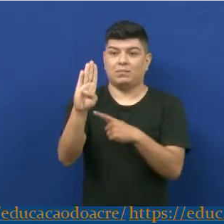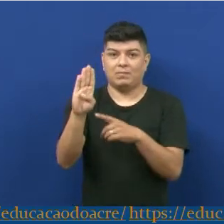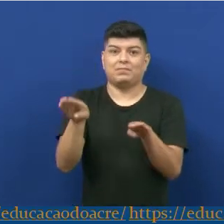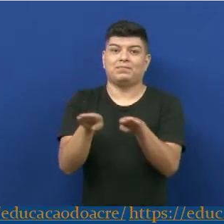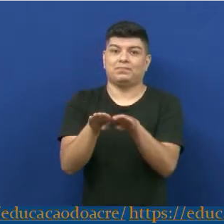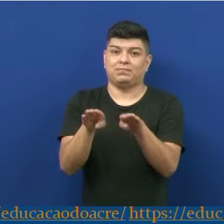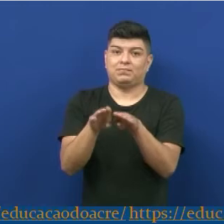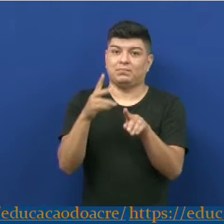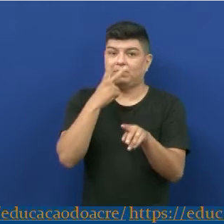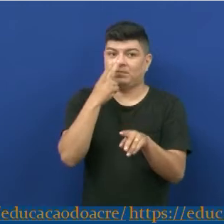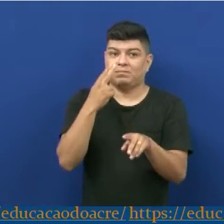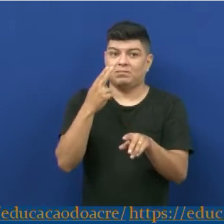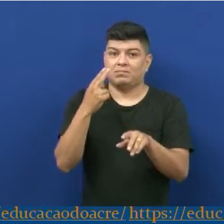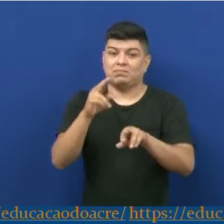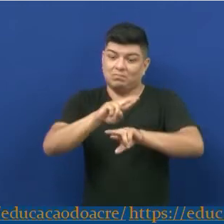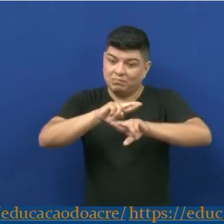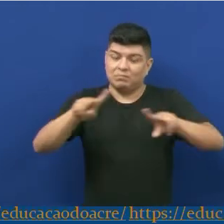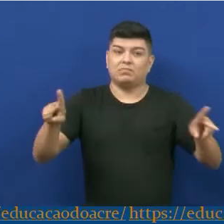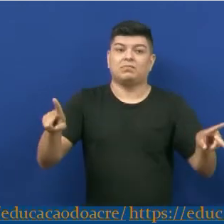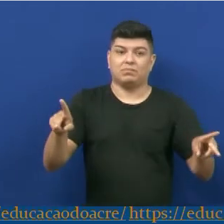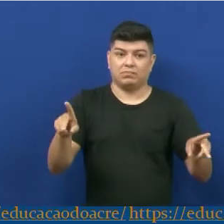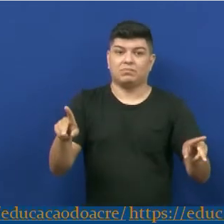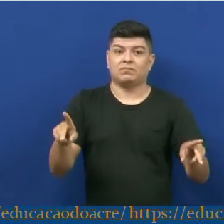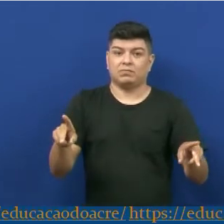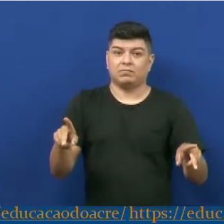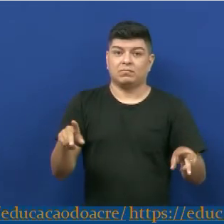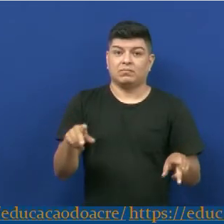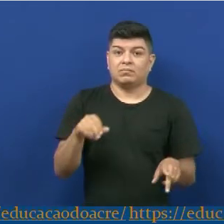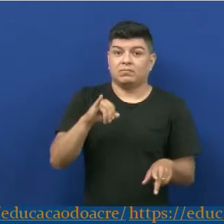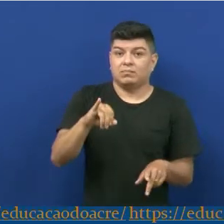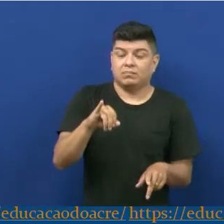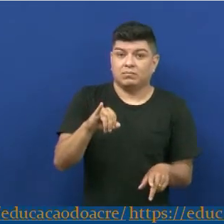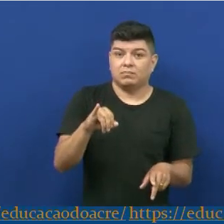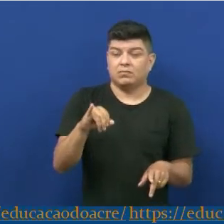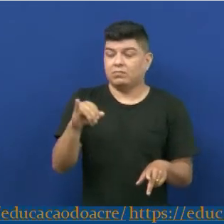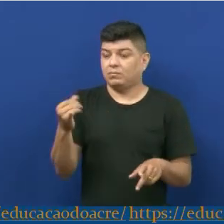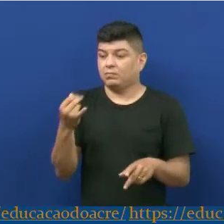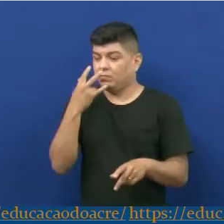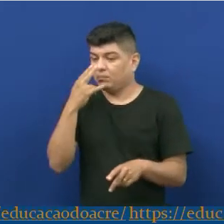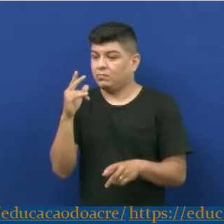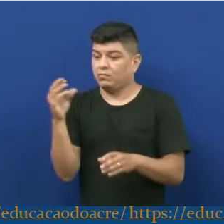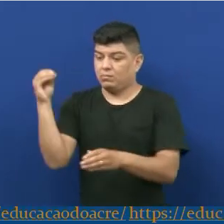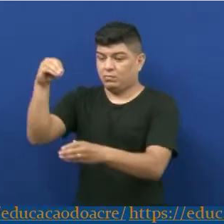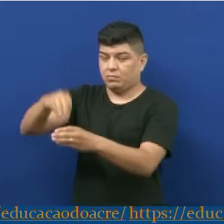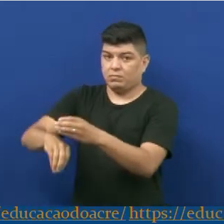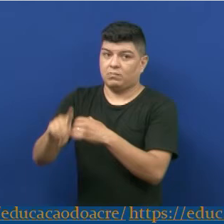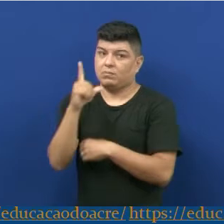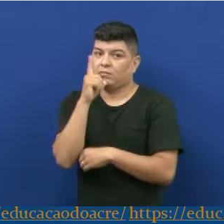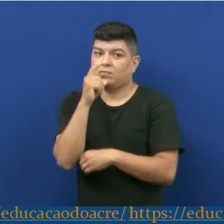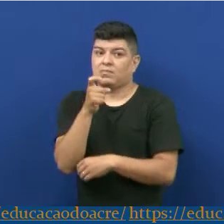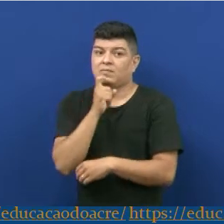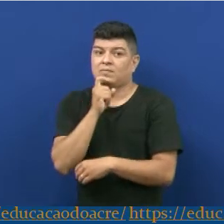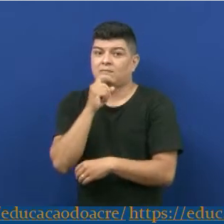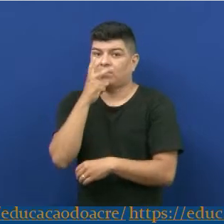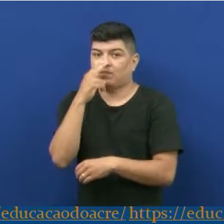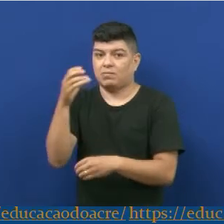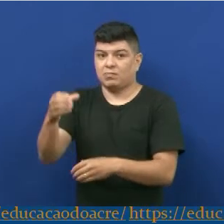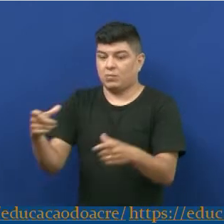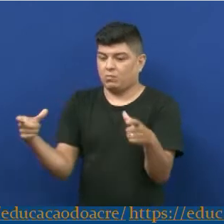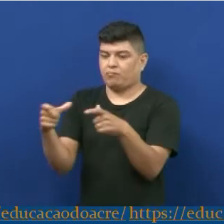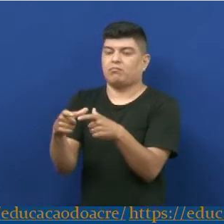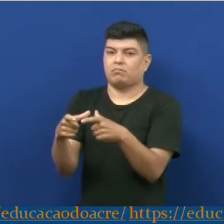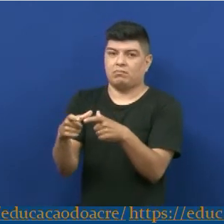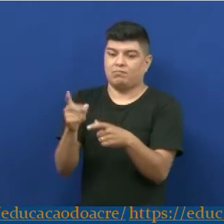só que no sentido inverso. Se você pegar os 2 copos e mergulhar em água bem fria, ambos vão diminuir de tamanho, porém